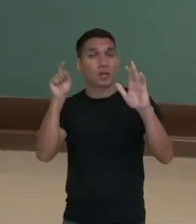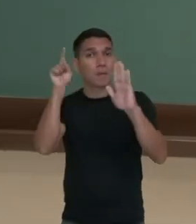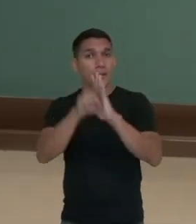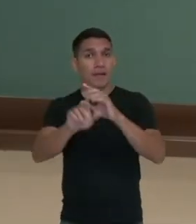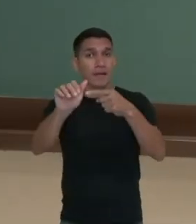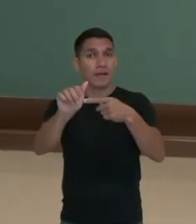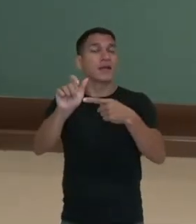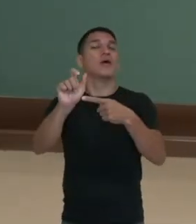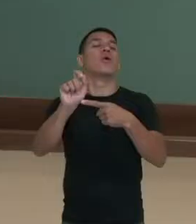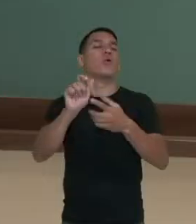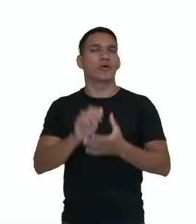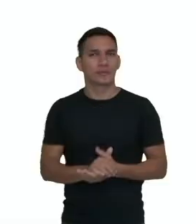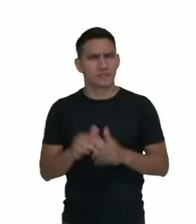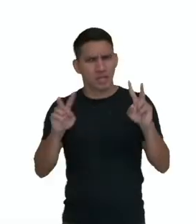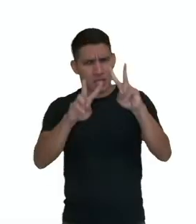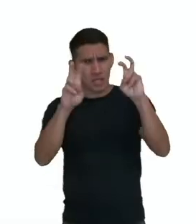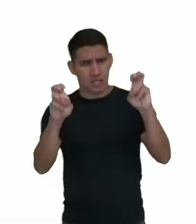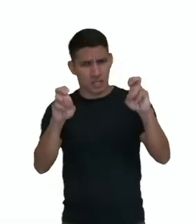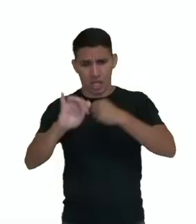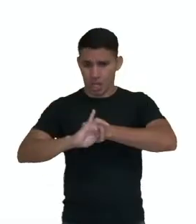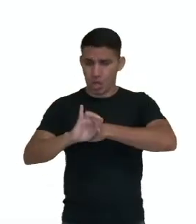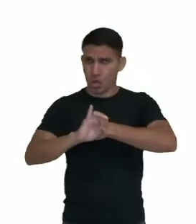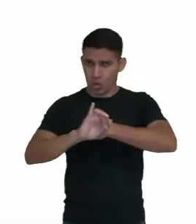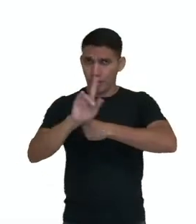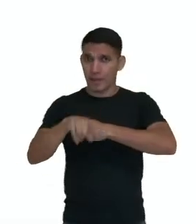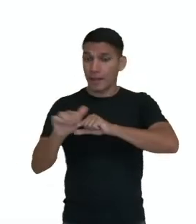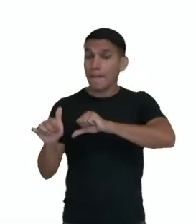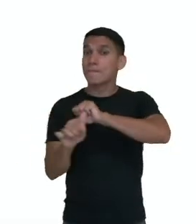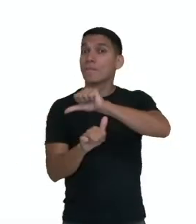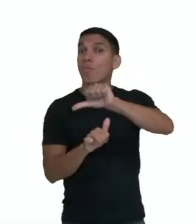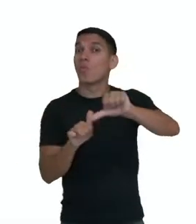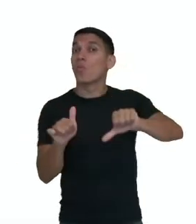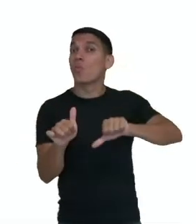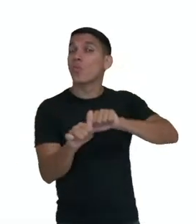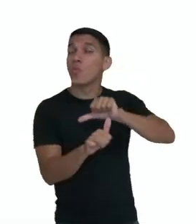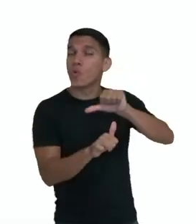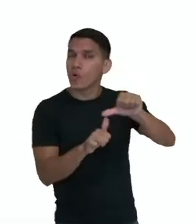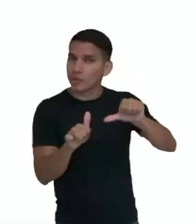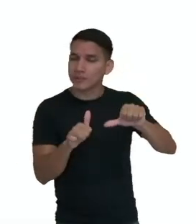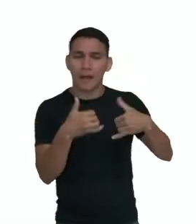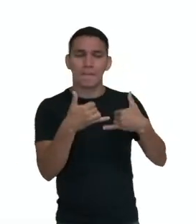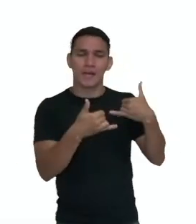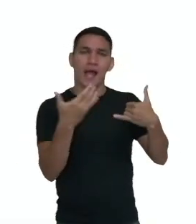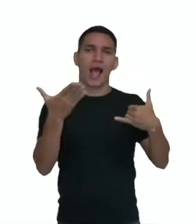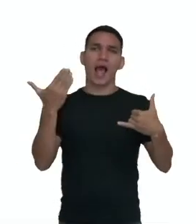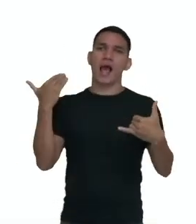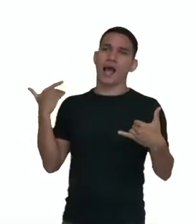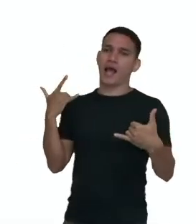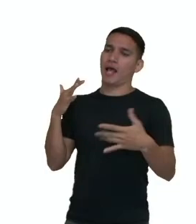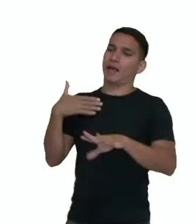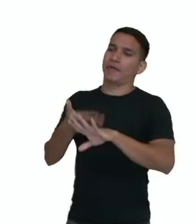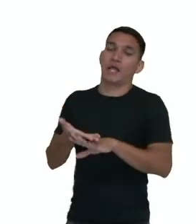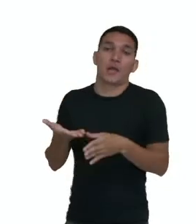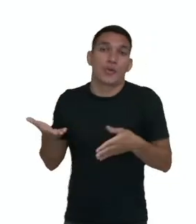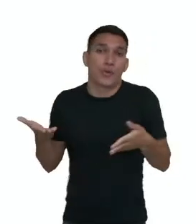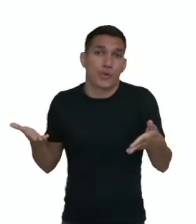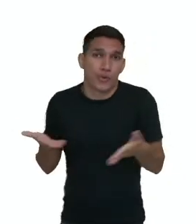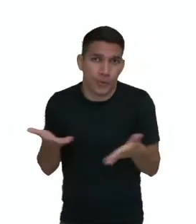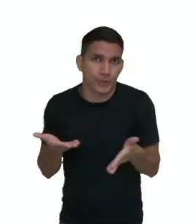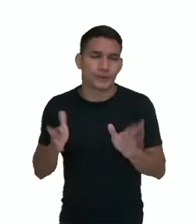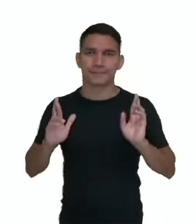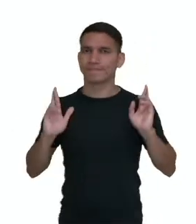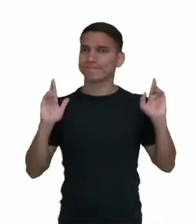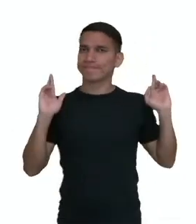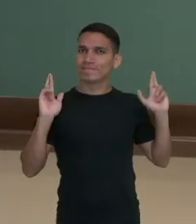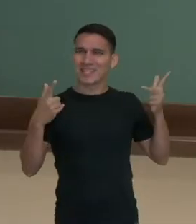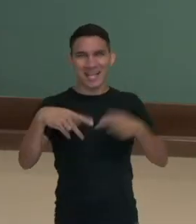pergunta A temática da crônica é a mudança das brincadeiras de antigamente para as brincadeiras atuais. Então,